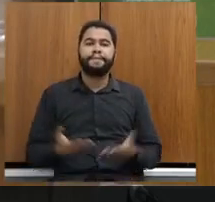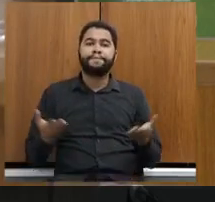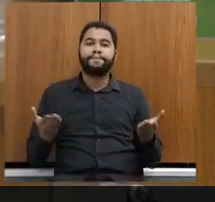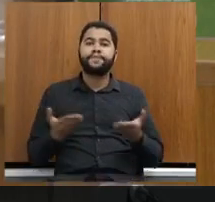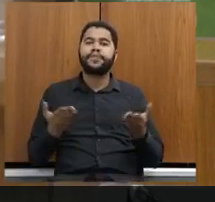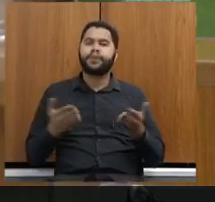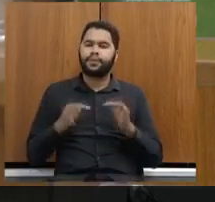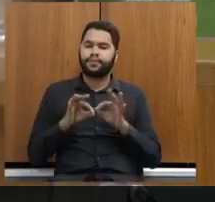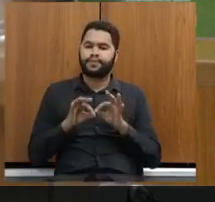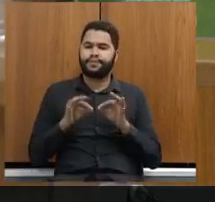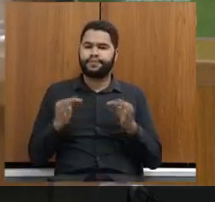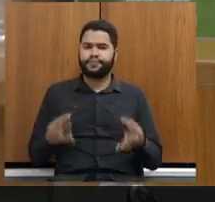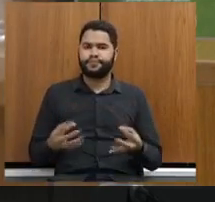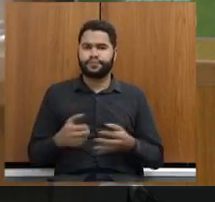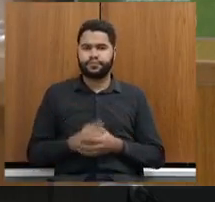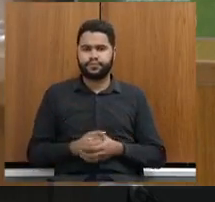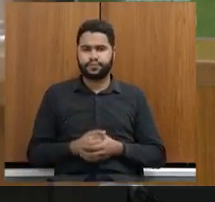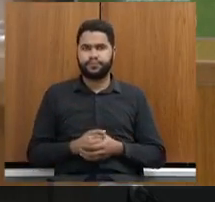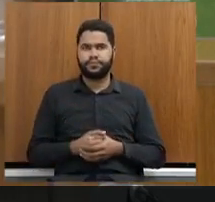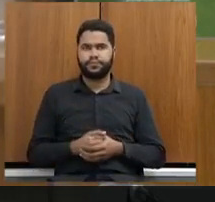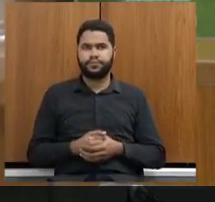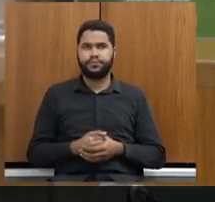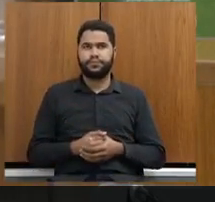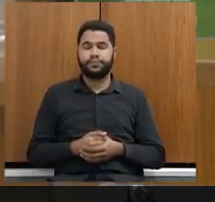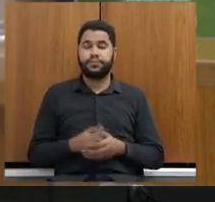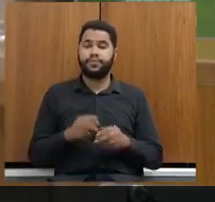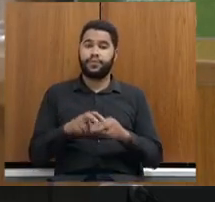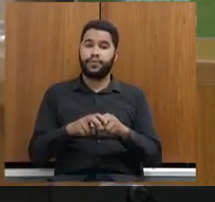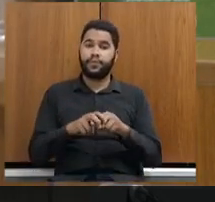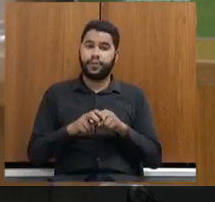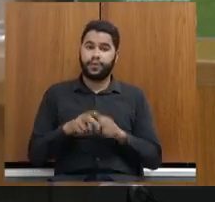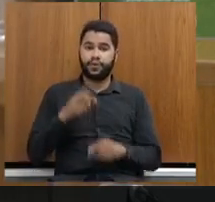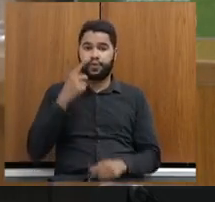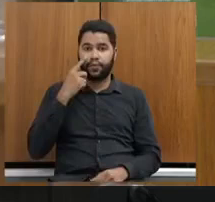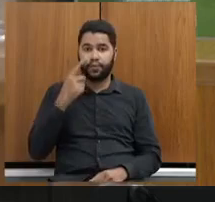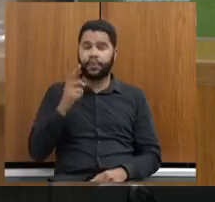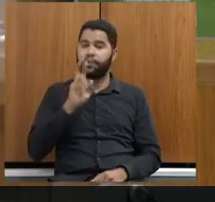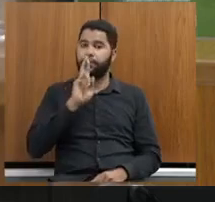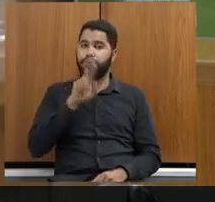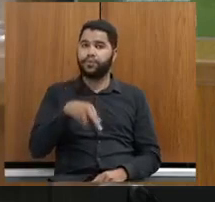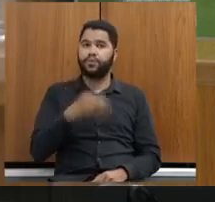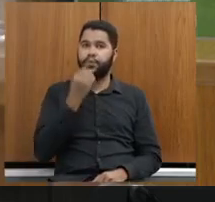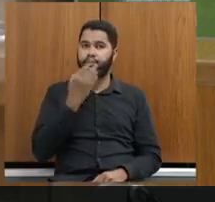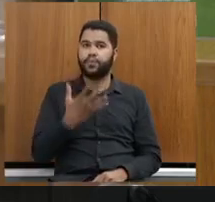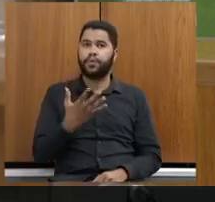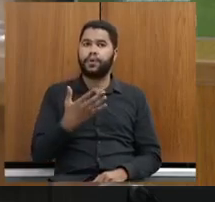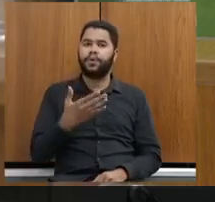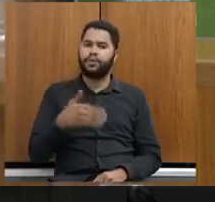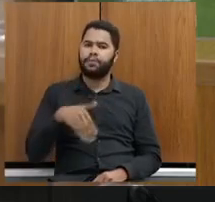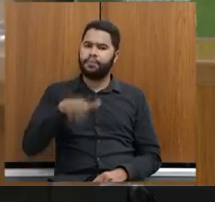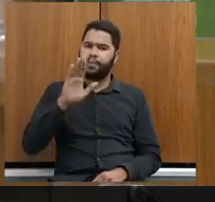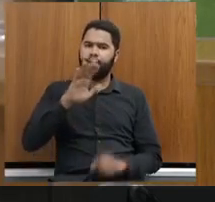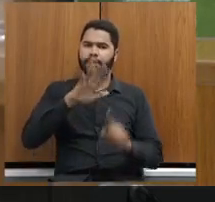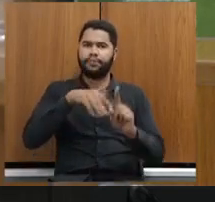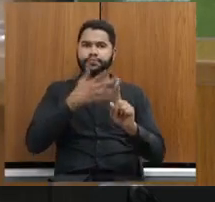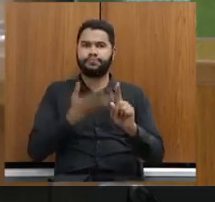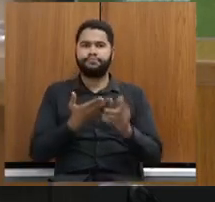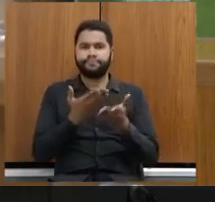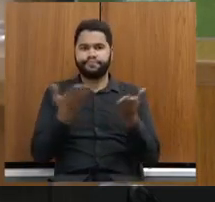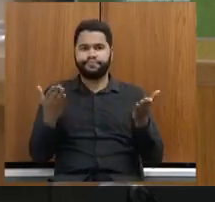tem simplicidade e é por isso que eu que nós vemos aí esses grandes resultados então É mas é para ir na UTC Boa